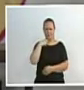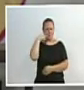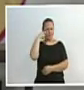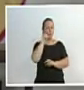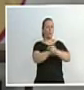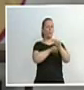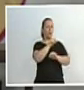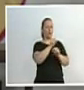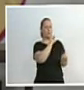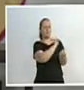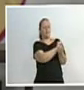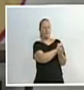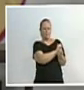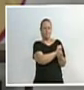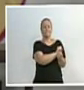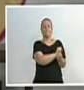Mas, infelizmente,